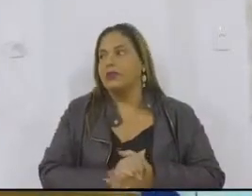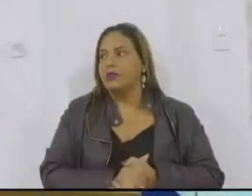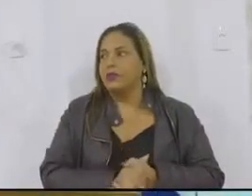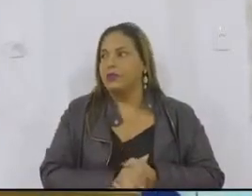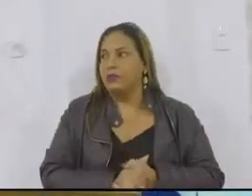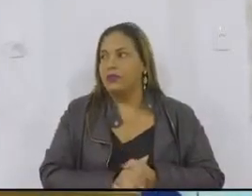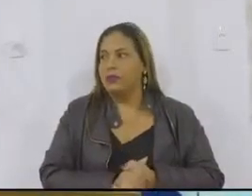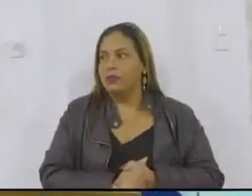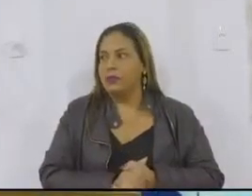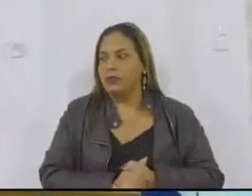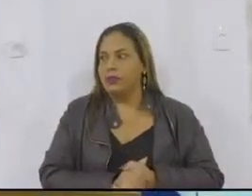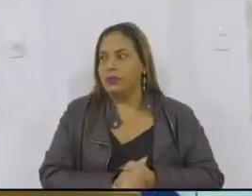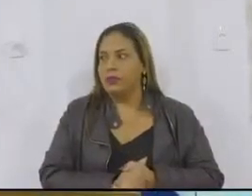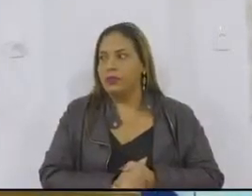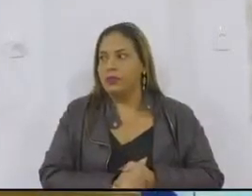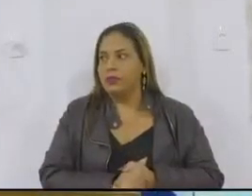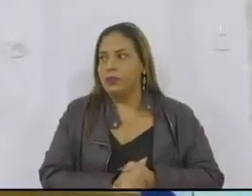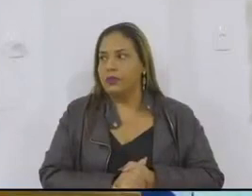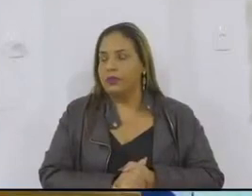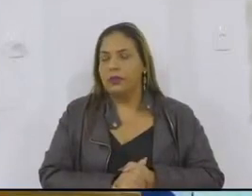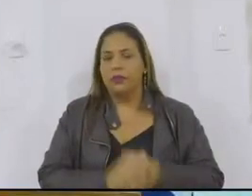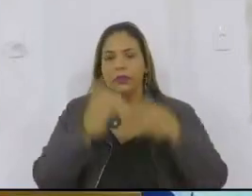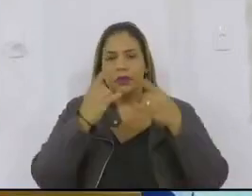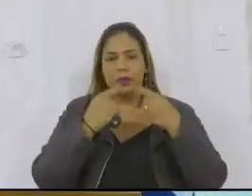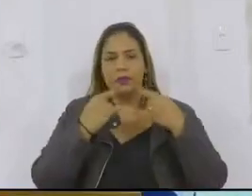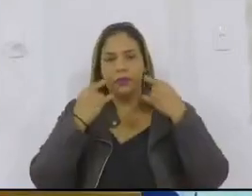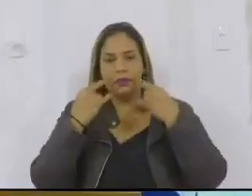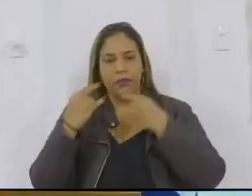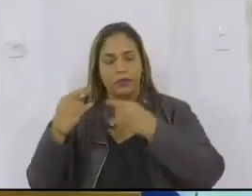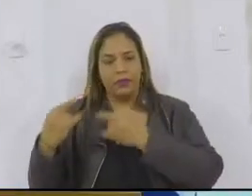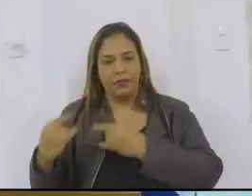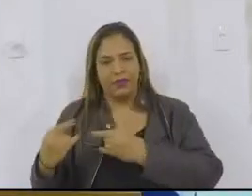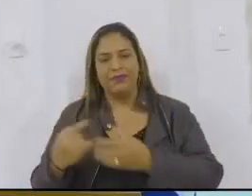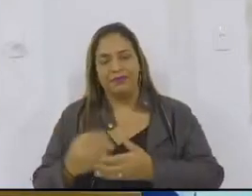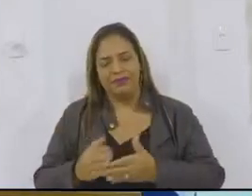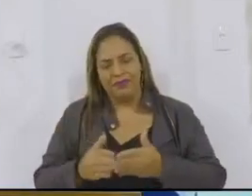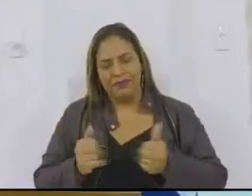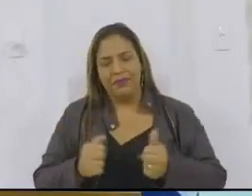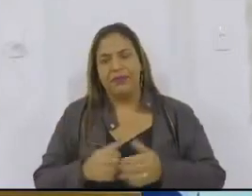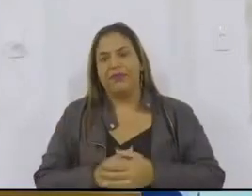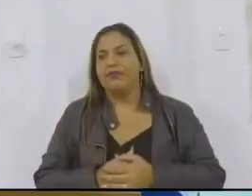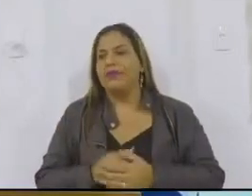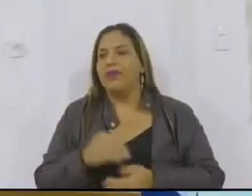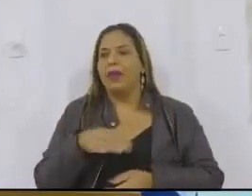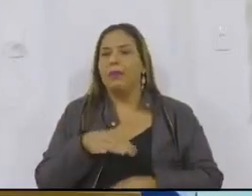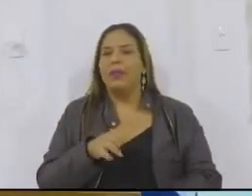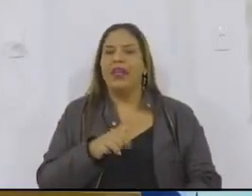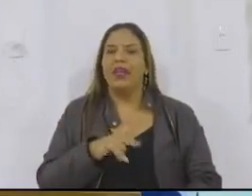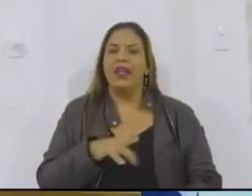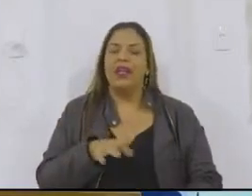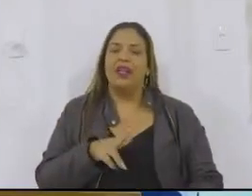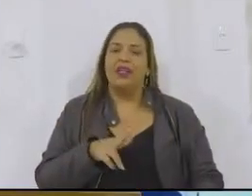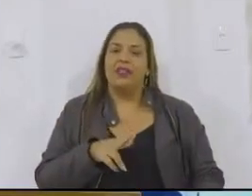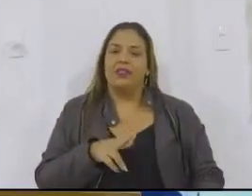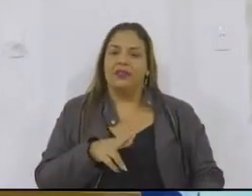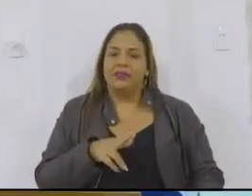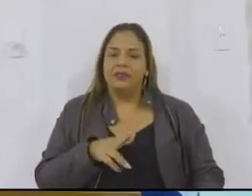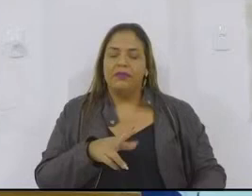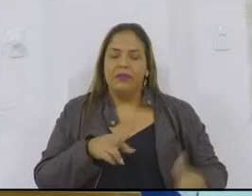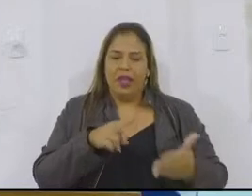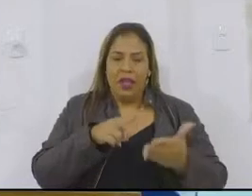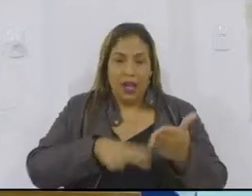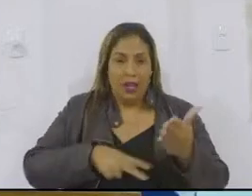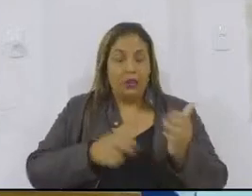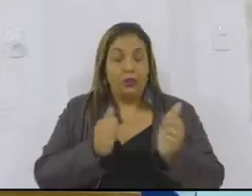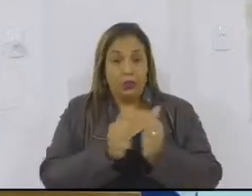Só para os demais vereadores, peço licença para tirar minha máscara. É, vereador Miller de Souza, eu vi aí contigo, eu estava lendo aí um caso